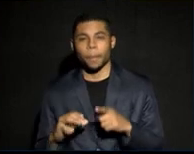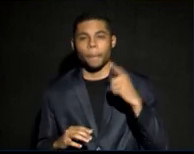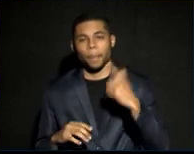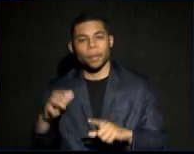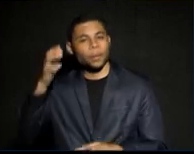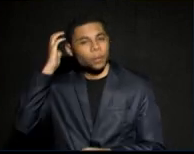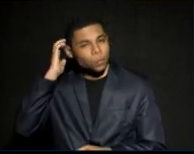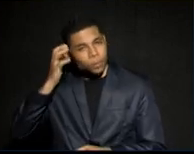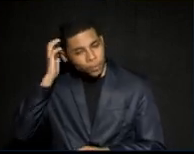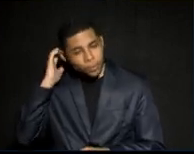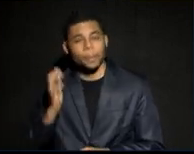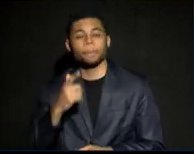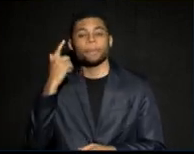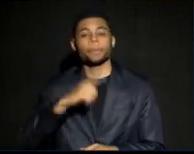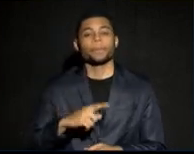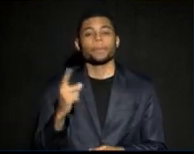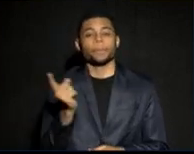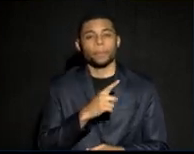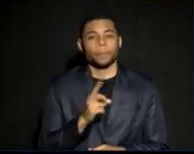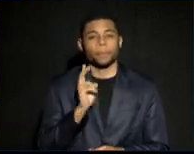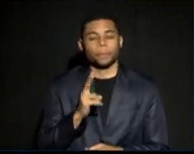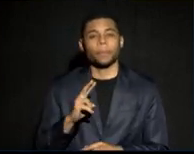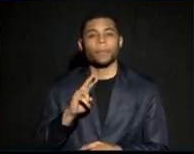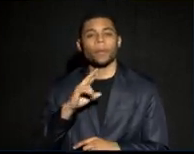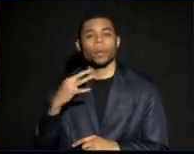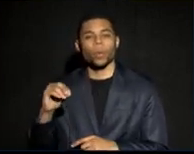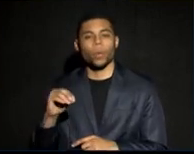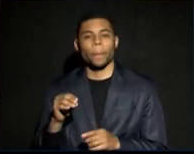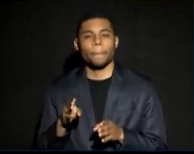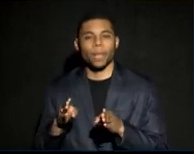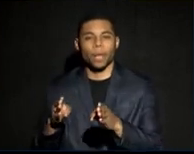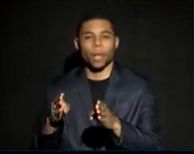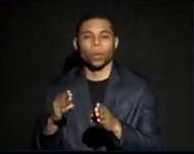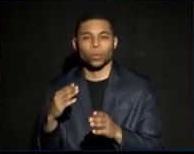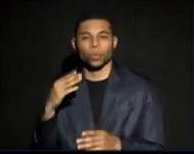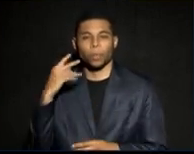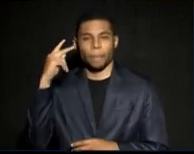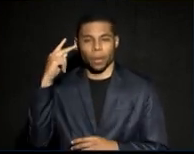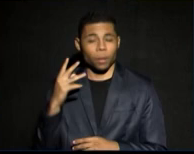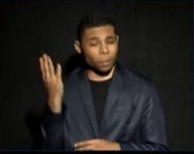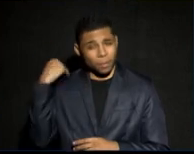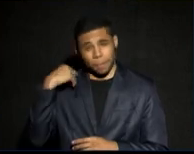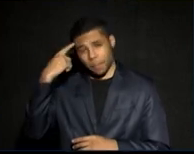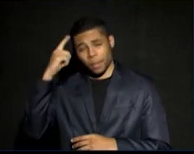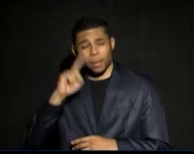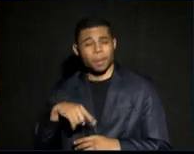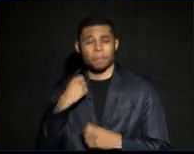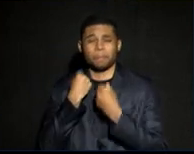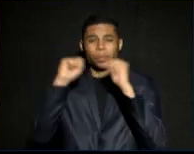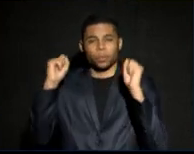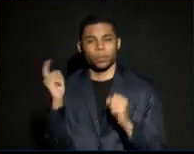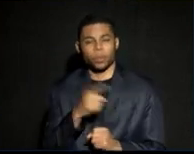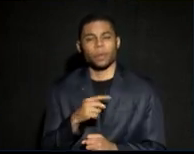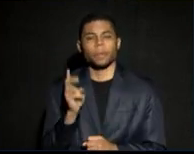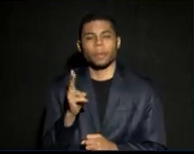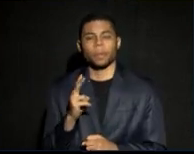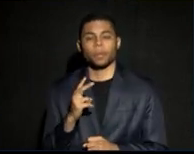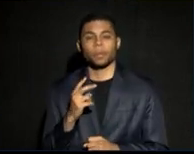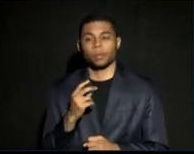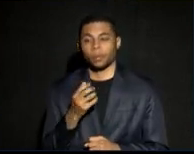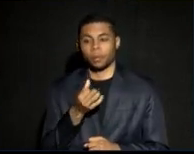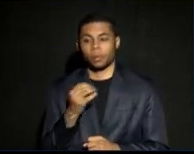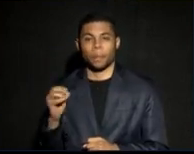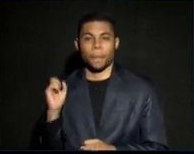Campo de Santo André fizemos a despoluição do rio Pinheiros ou todo mundo achava isso impossível mas ligamos 600 mil